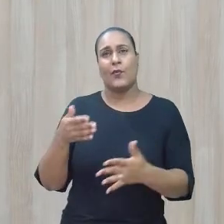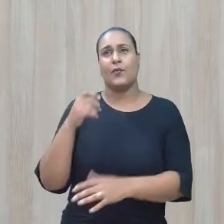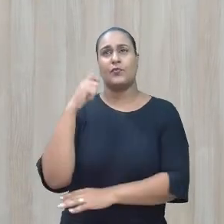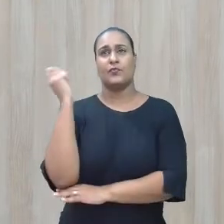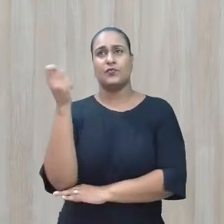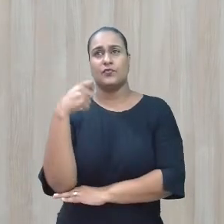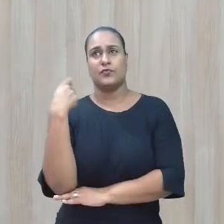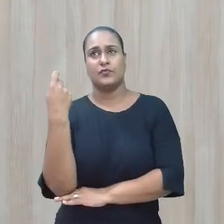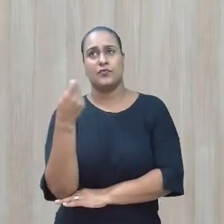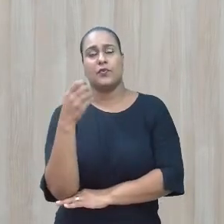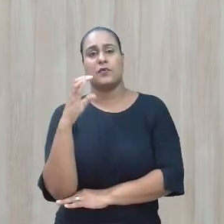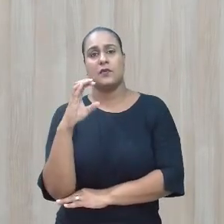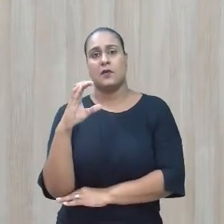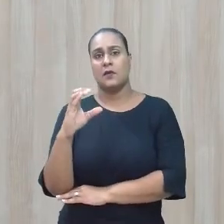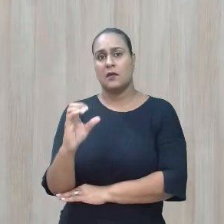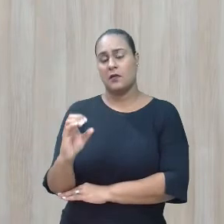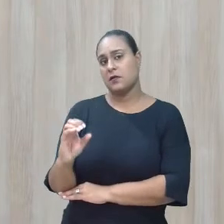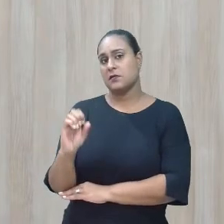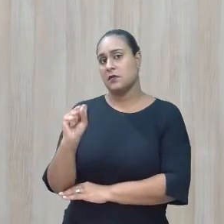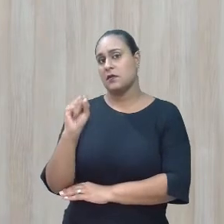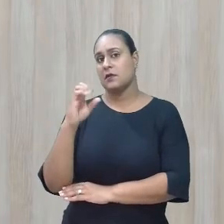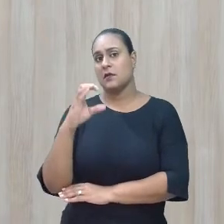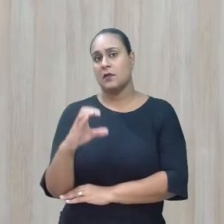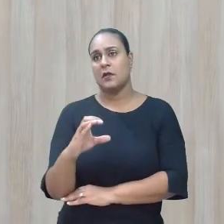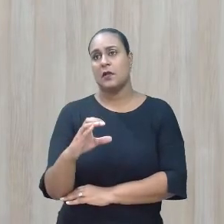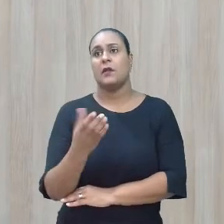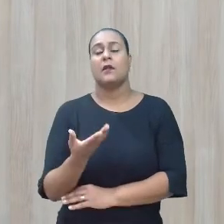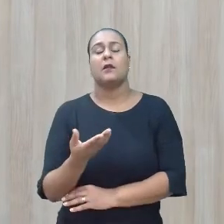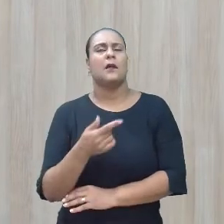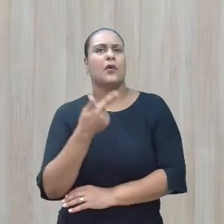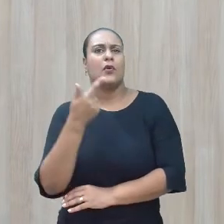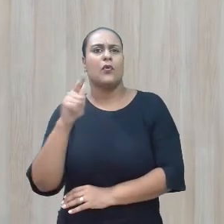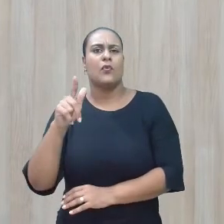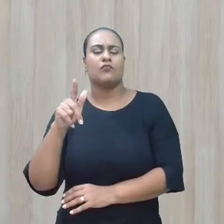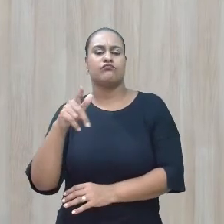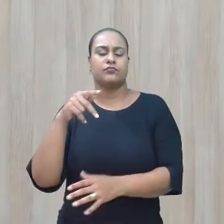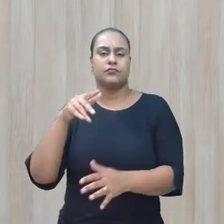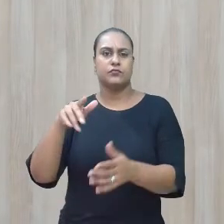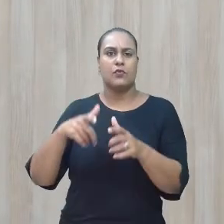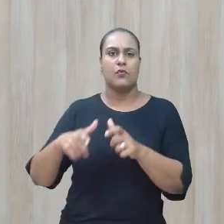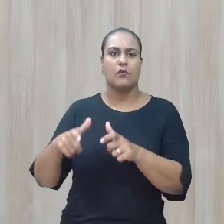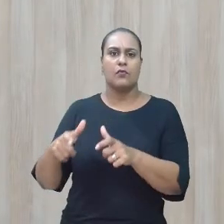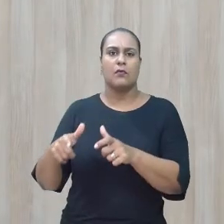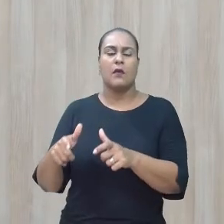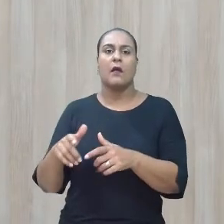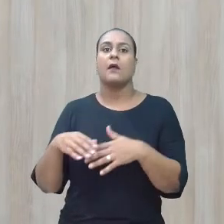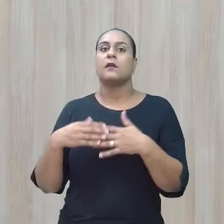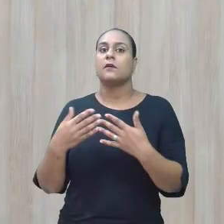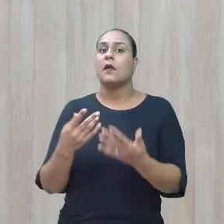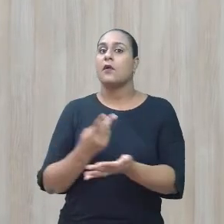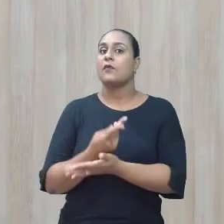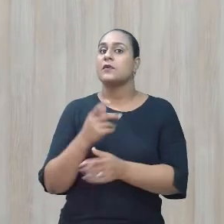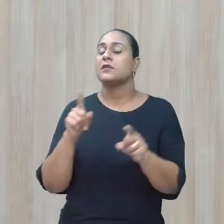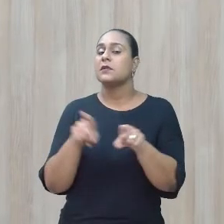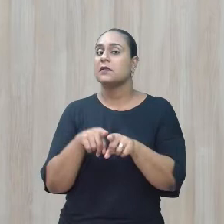Santa Catarina e parte do Paraná em relação ao resto do Brasil, tentando acompanhar o que havia acontecido com o Uruguai, né,